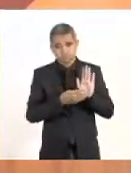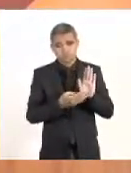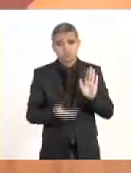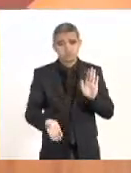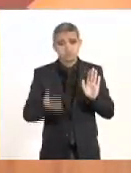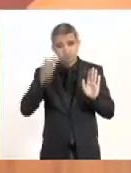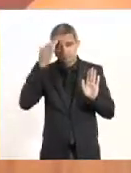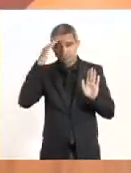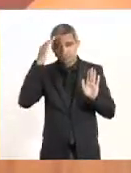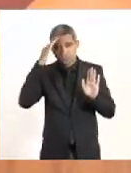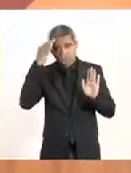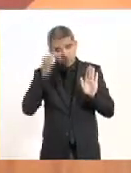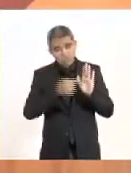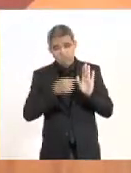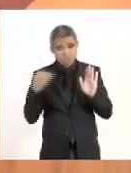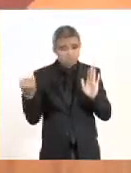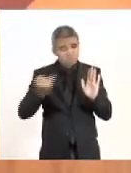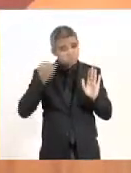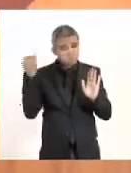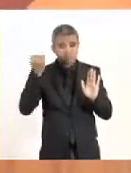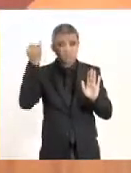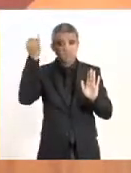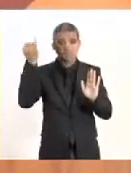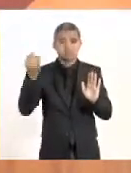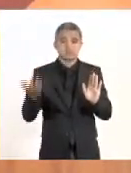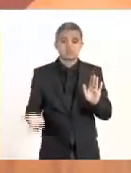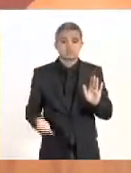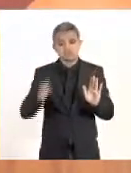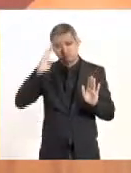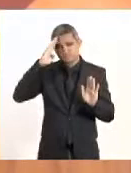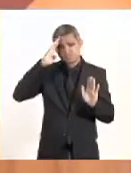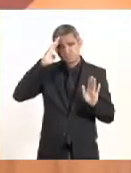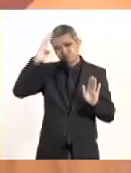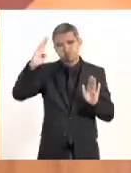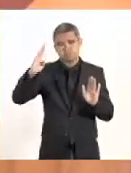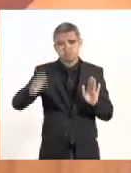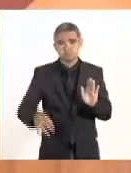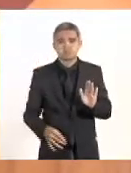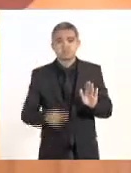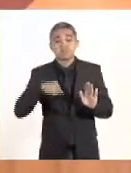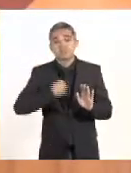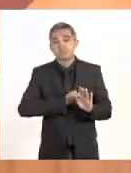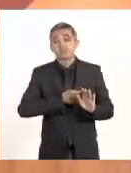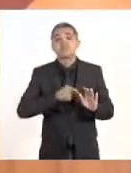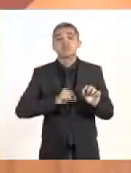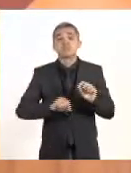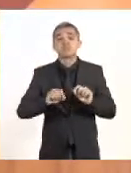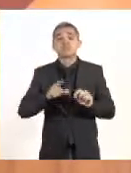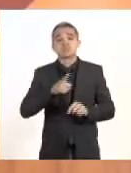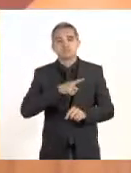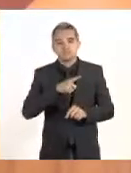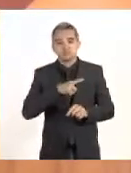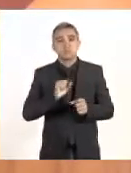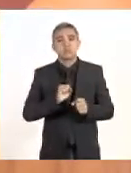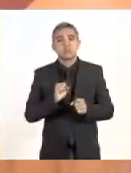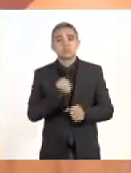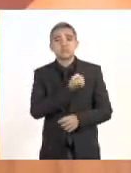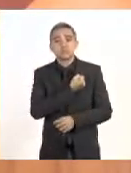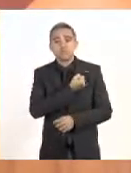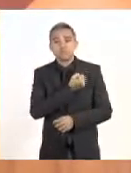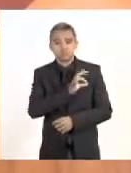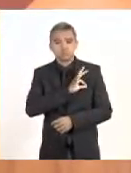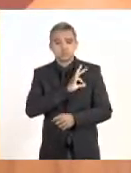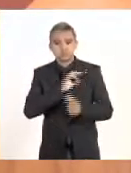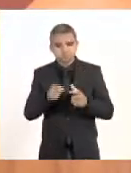que, acima de tudo, é essencial, é fundamental que nós possamos ter, de fato, um aumento do contingente, o que vai ser